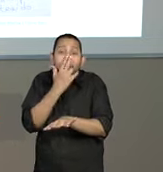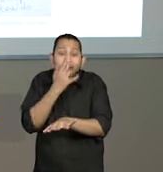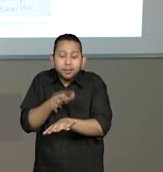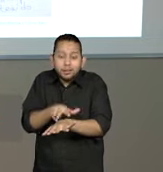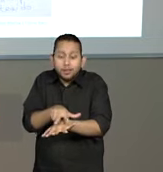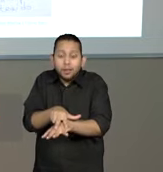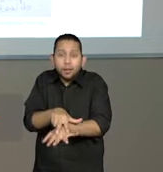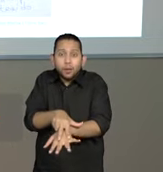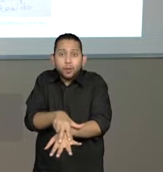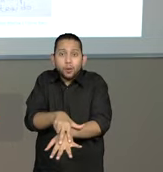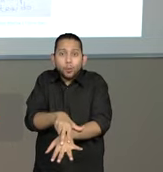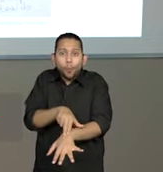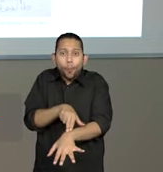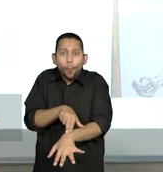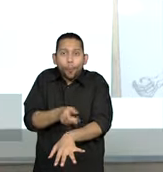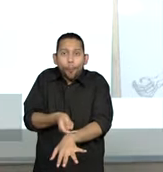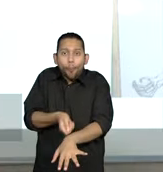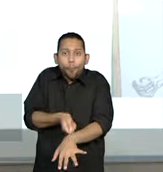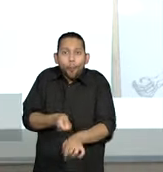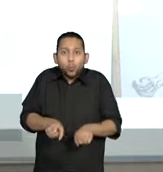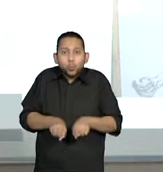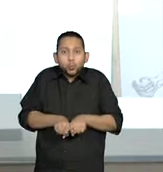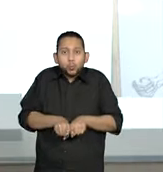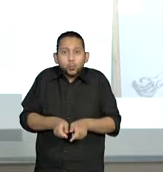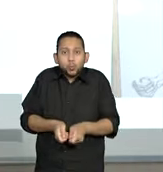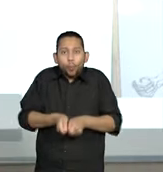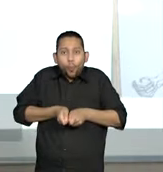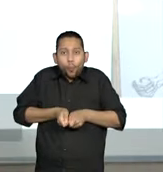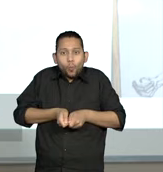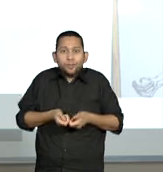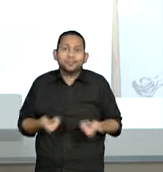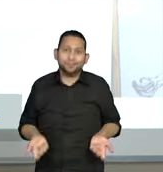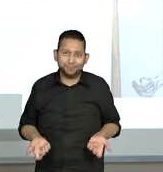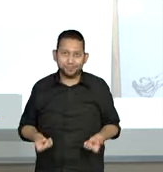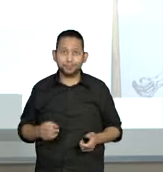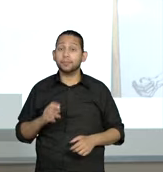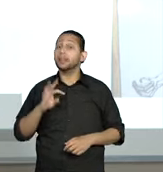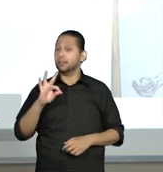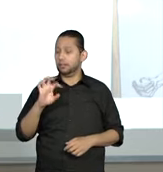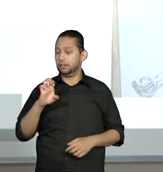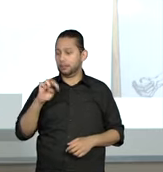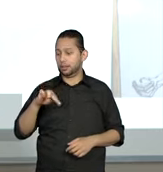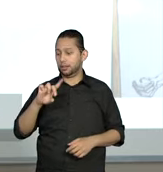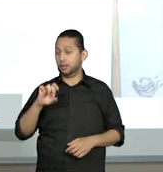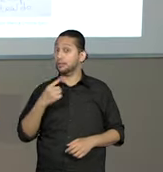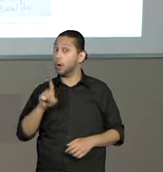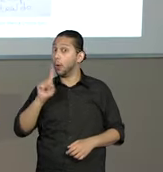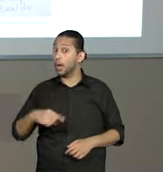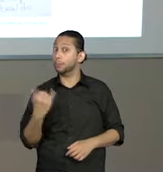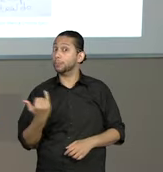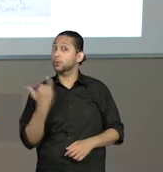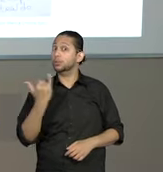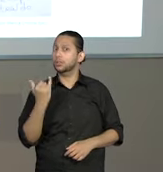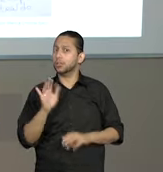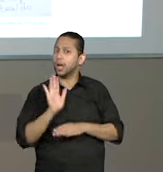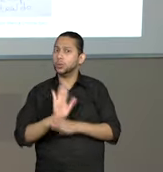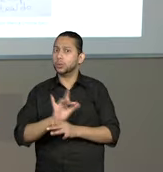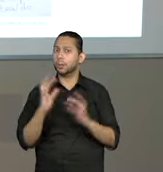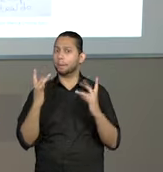para vocês, tá? Então, esses tendões são muito importantes para o movimento.